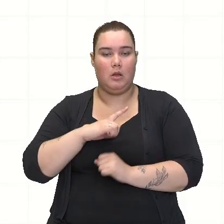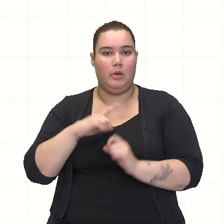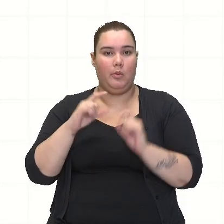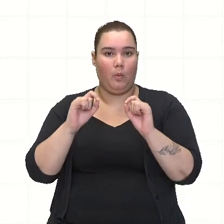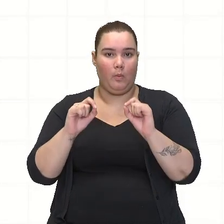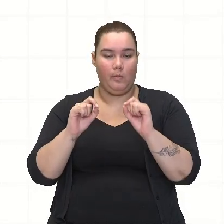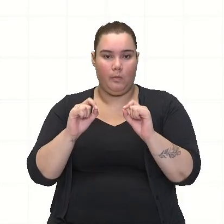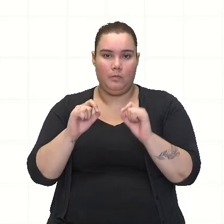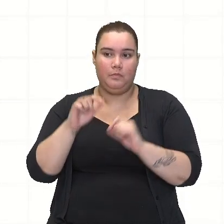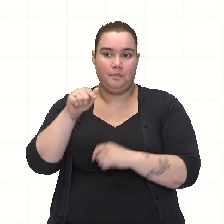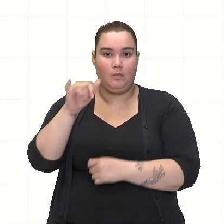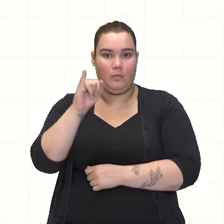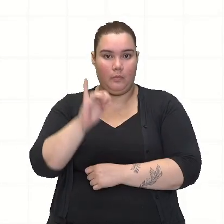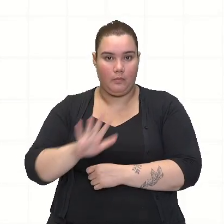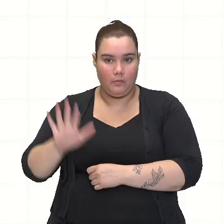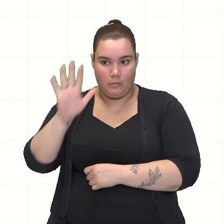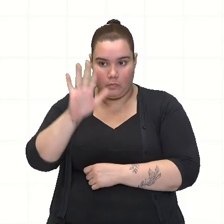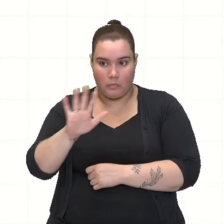realizadas em